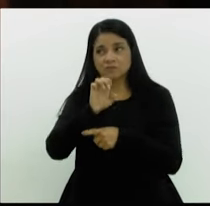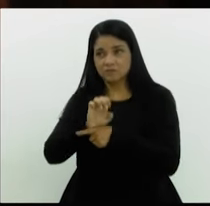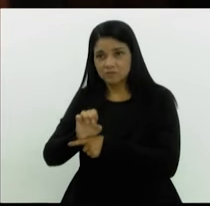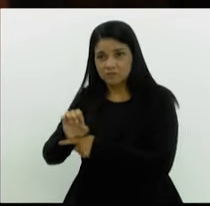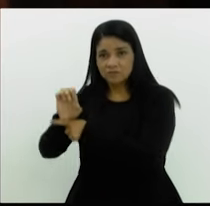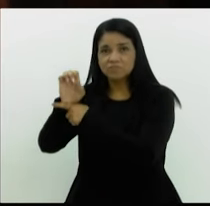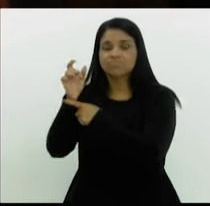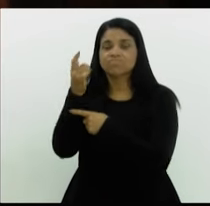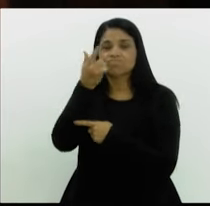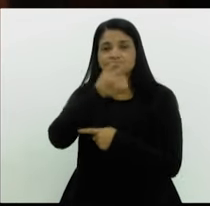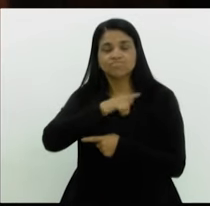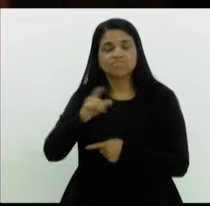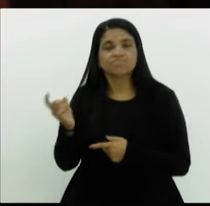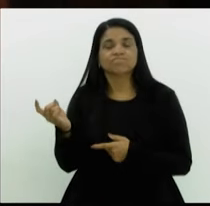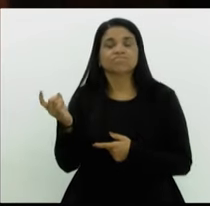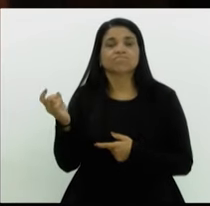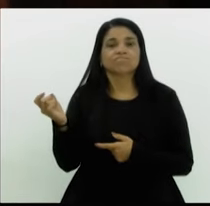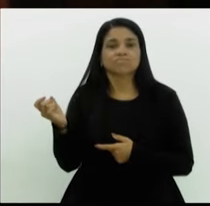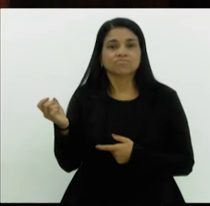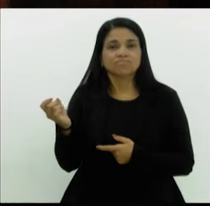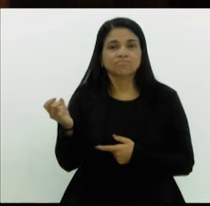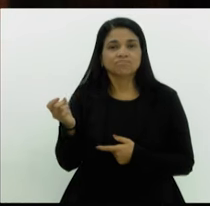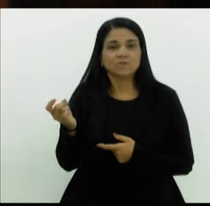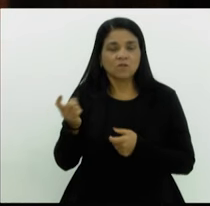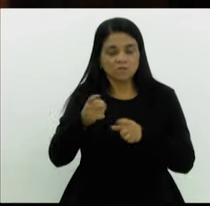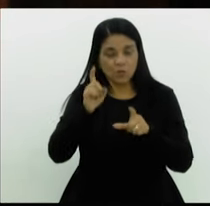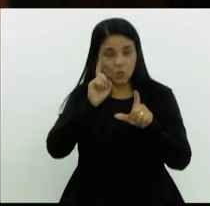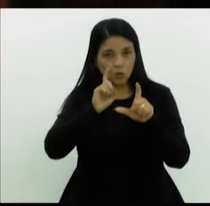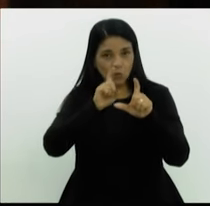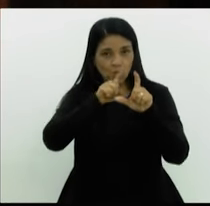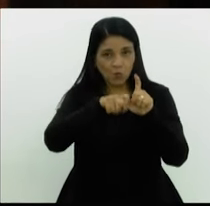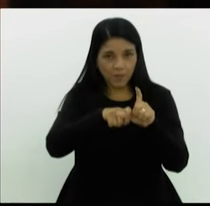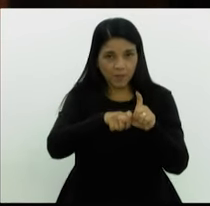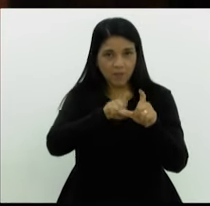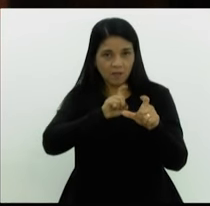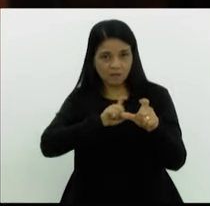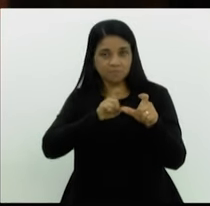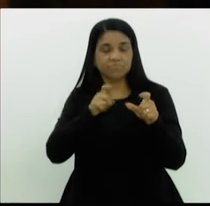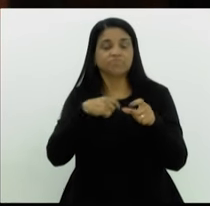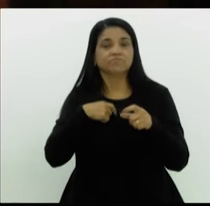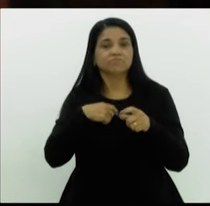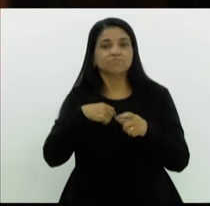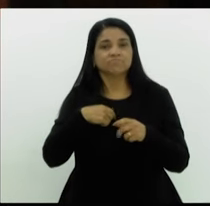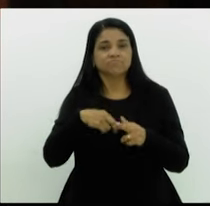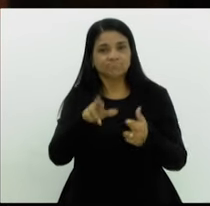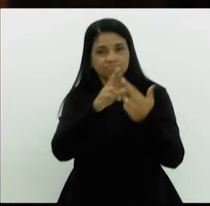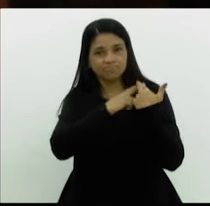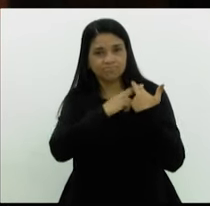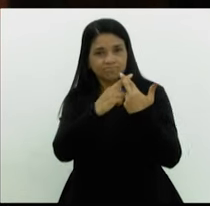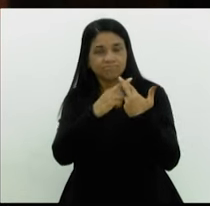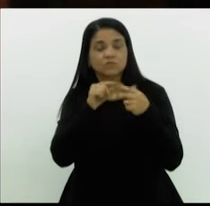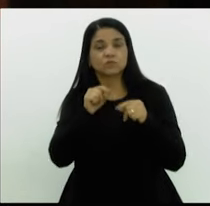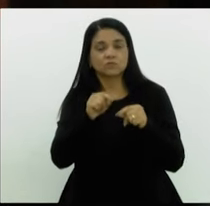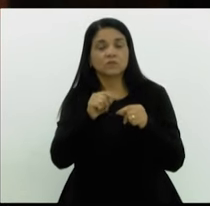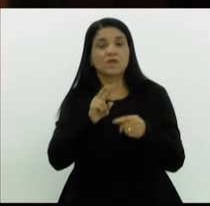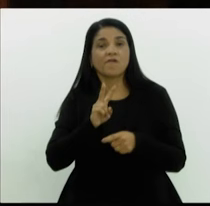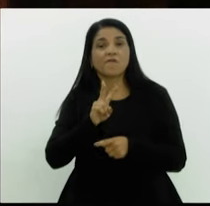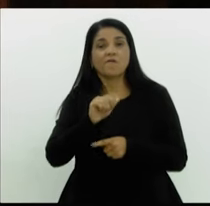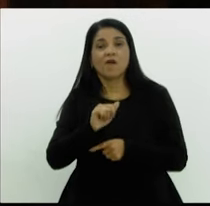pudessem novamente retomar a sua autonomia e competência naquilo que diz respeito ao preenchimento das